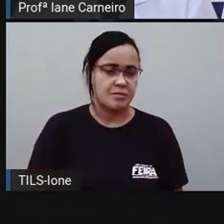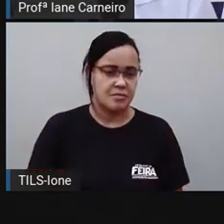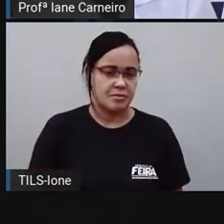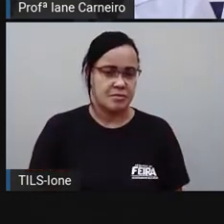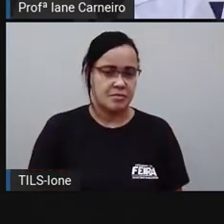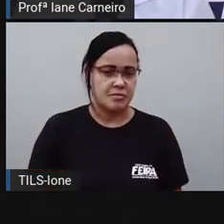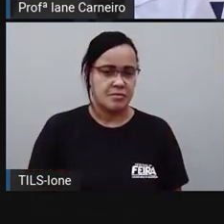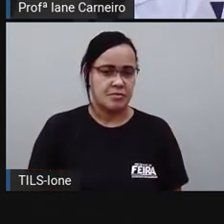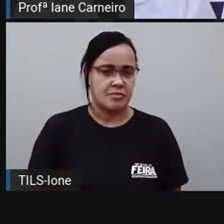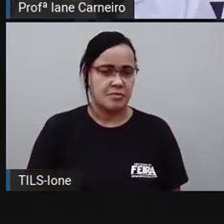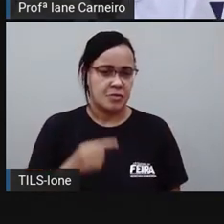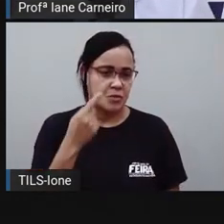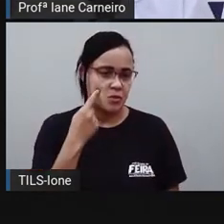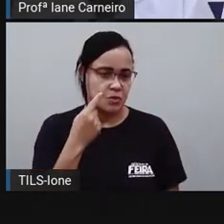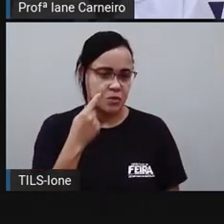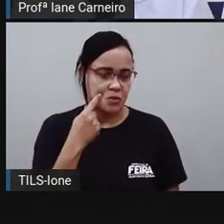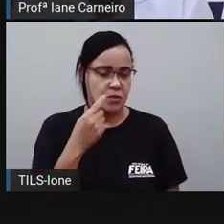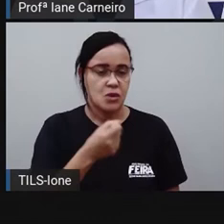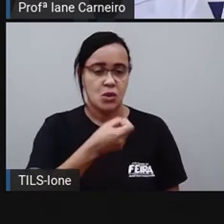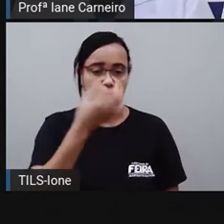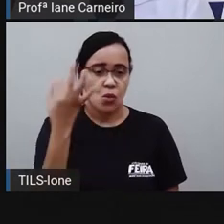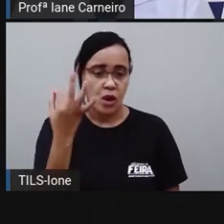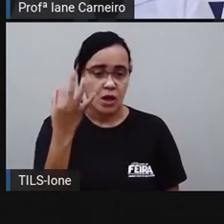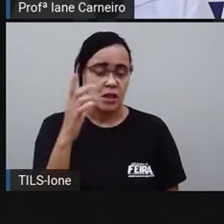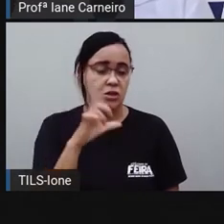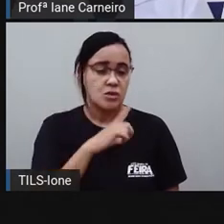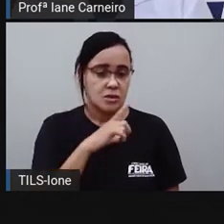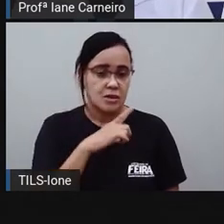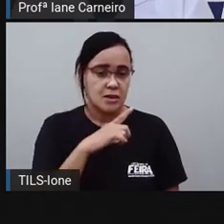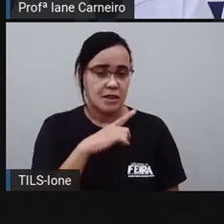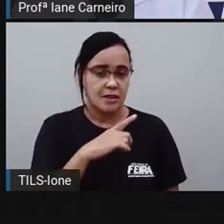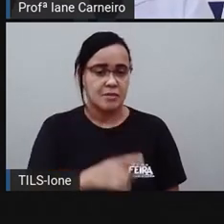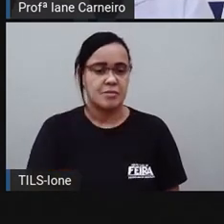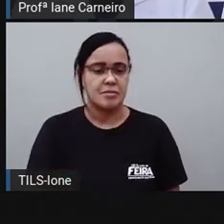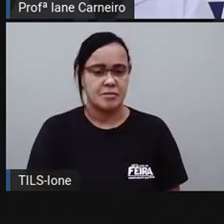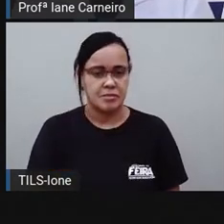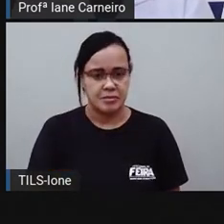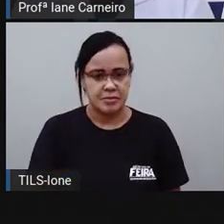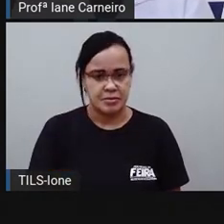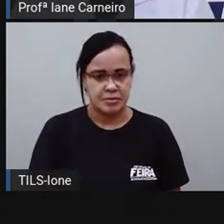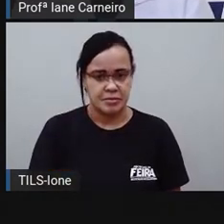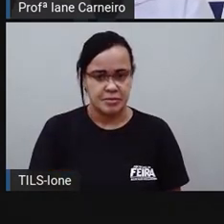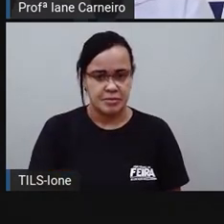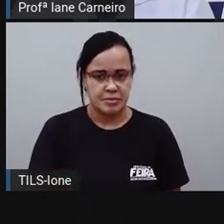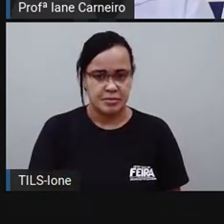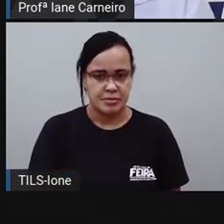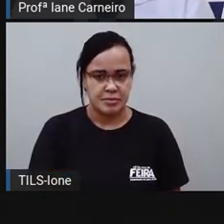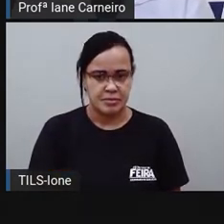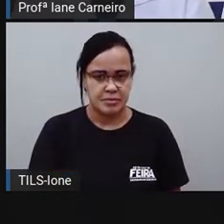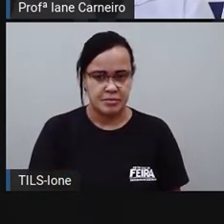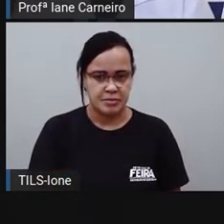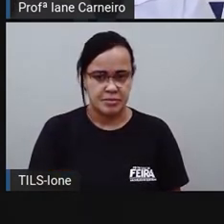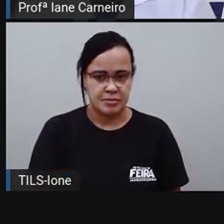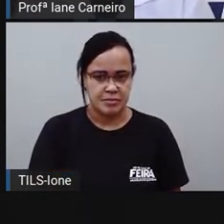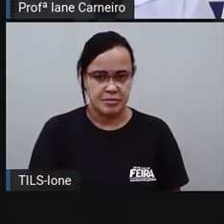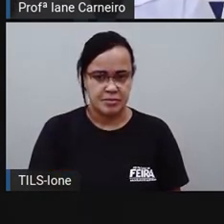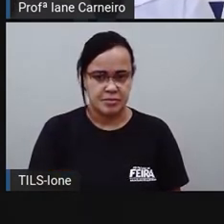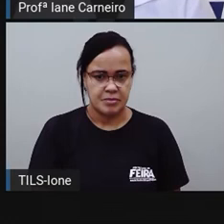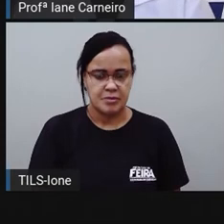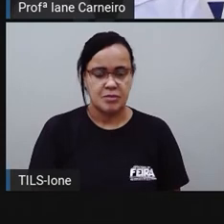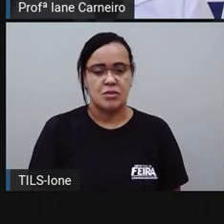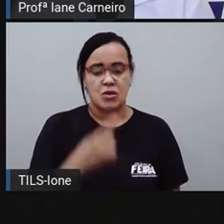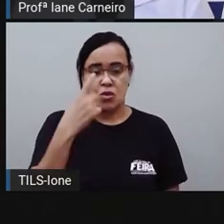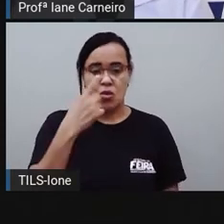os lados, né, do retângulo, o que a gente faz, ó? Aqui, esse aqui, ó, é um lado do